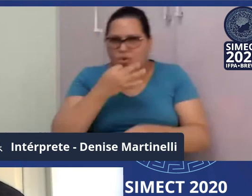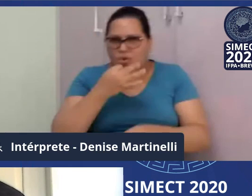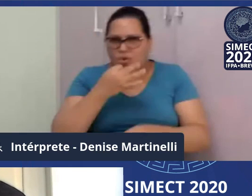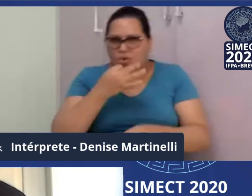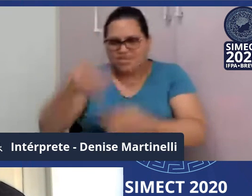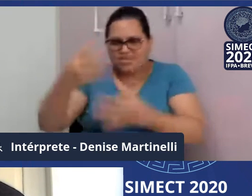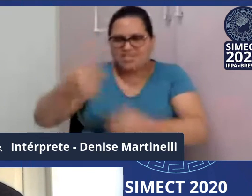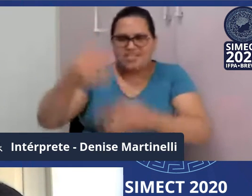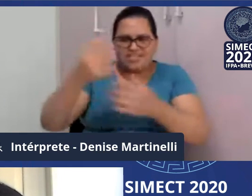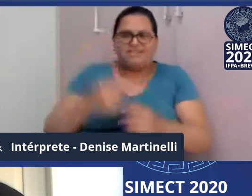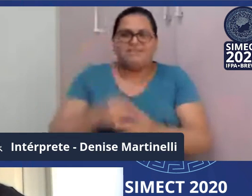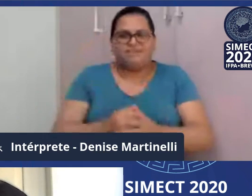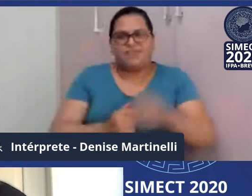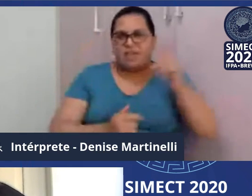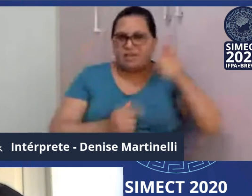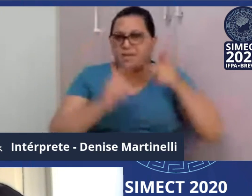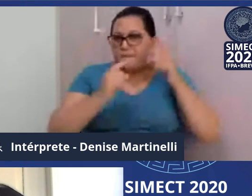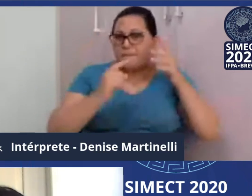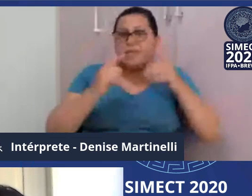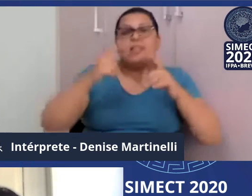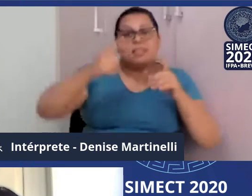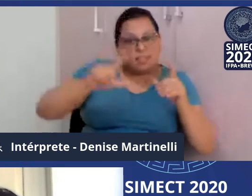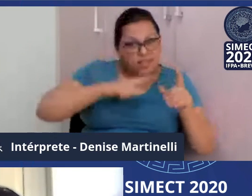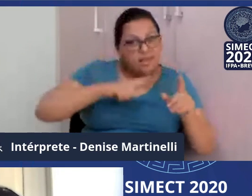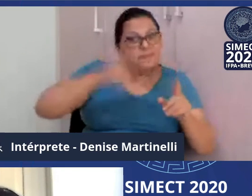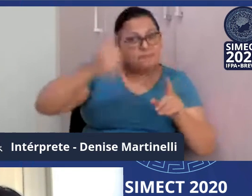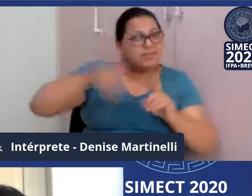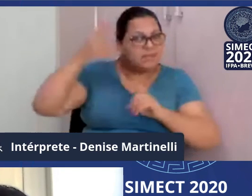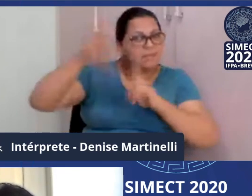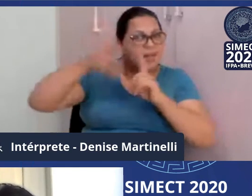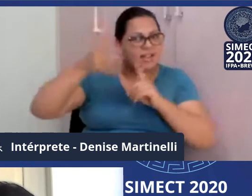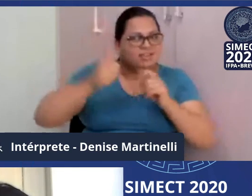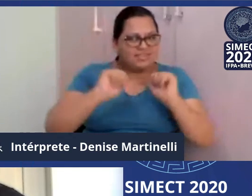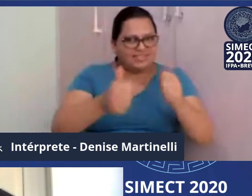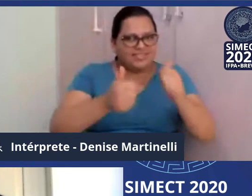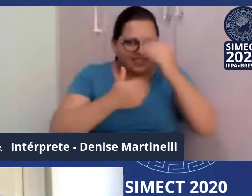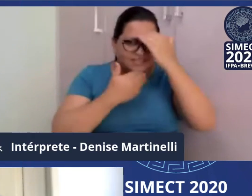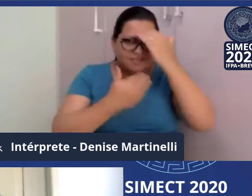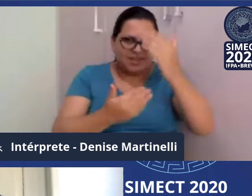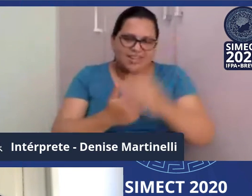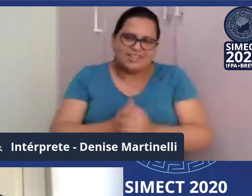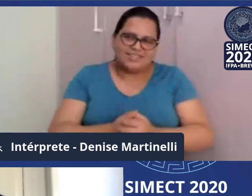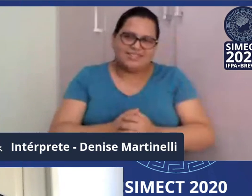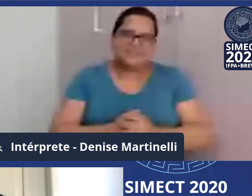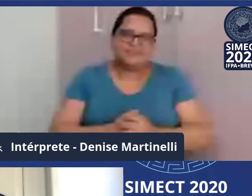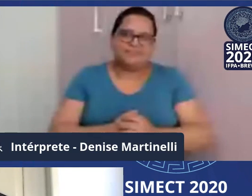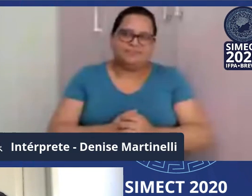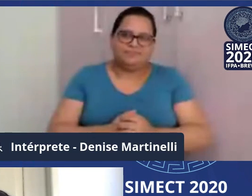Obrigada. Obrigado também. Um bom dia. Bom evento.